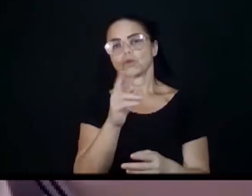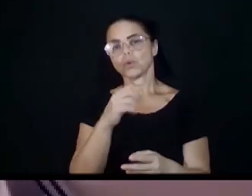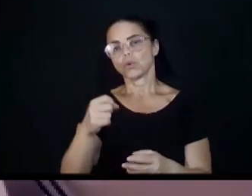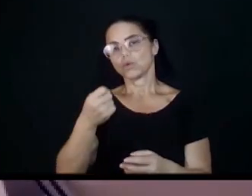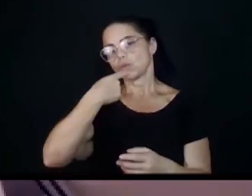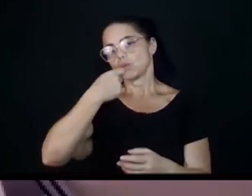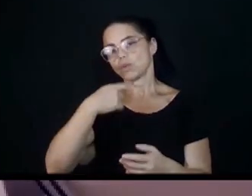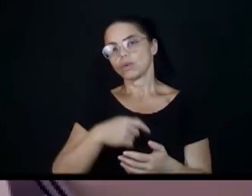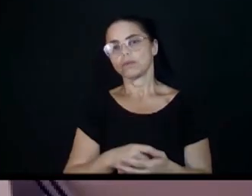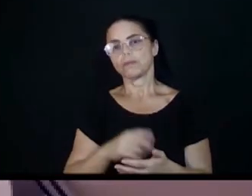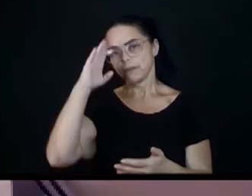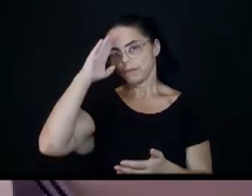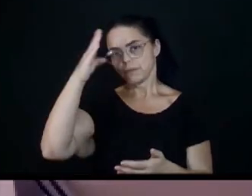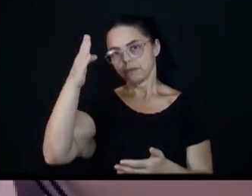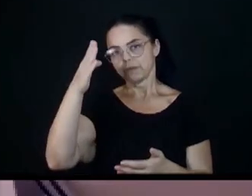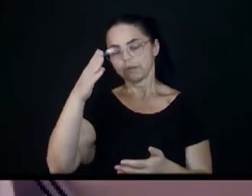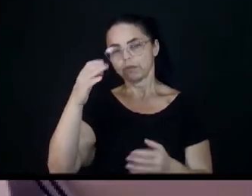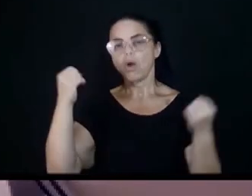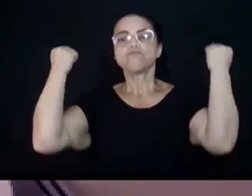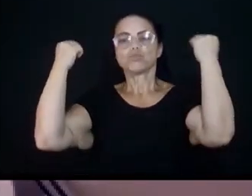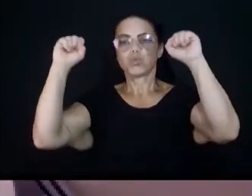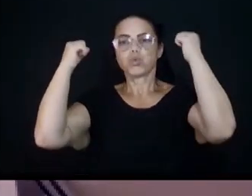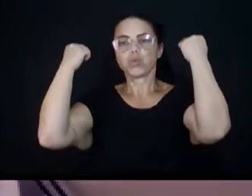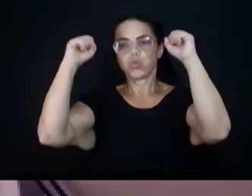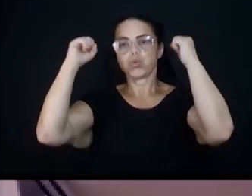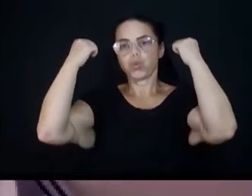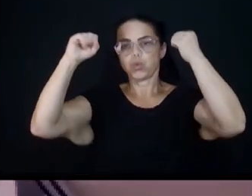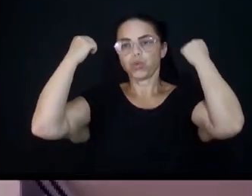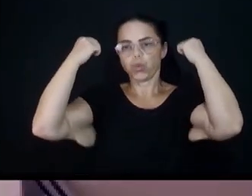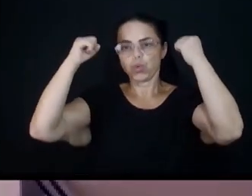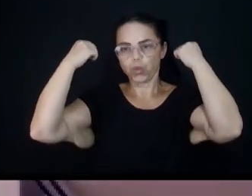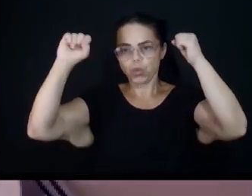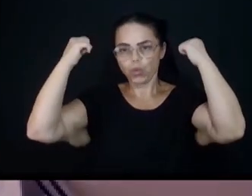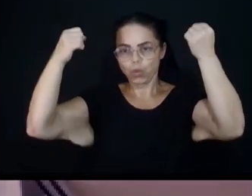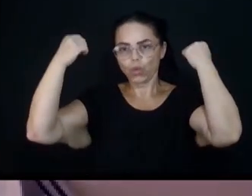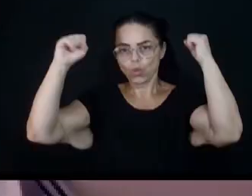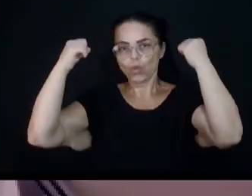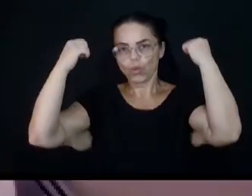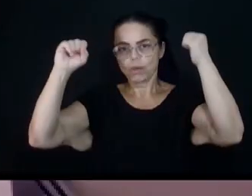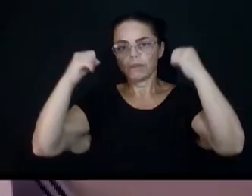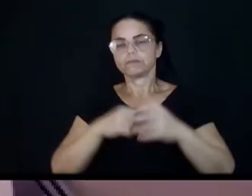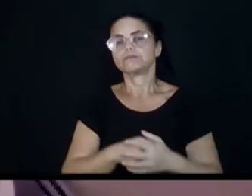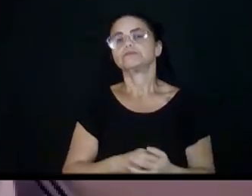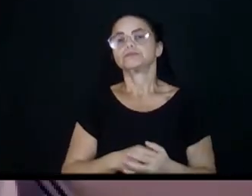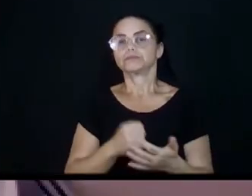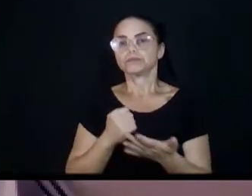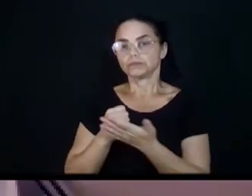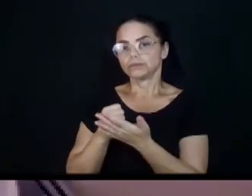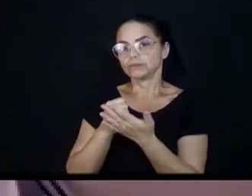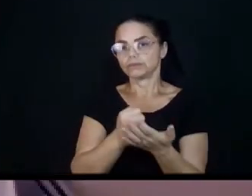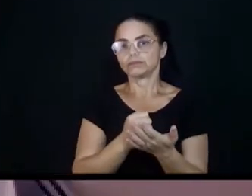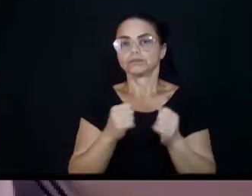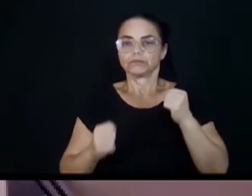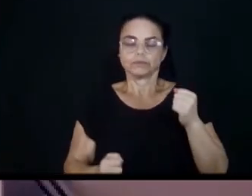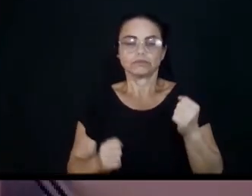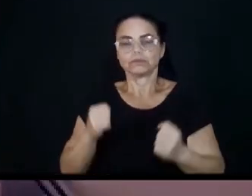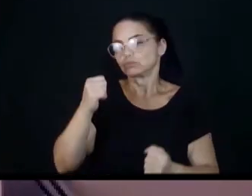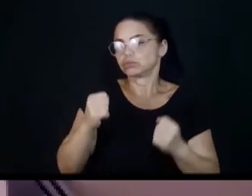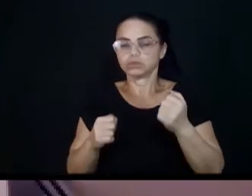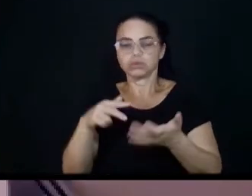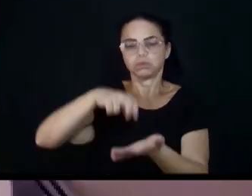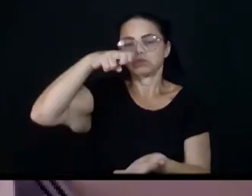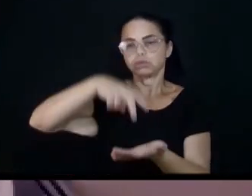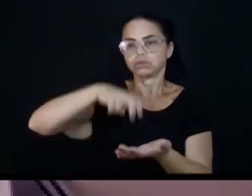a atividade física. Então, a atividade física, a aeróbica, mas pode ser também a anaeróbica,